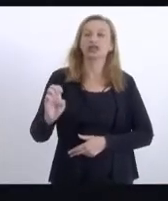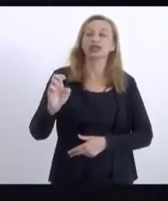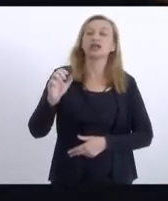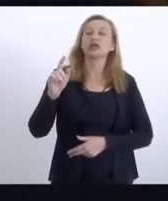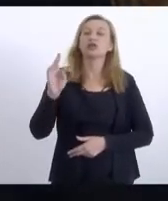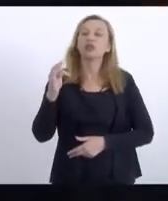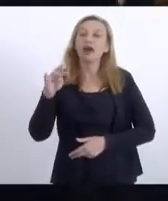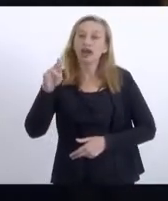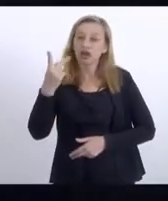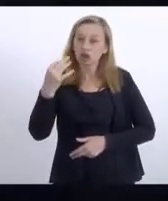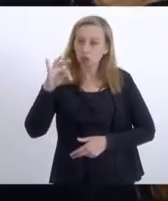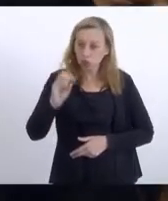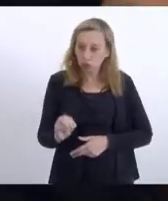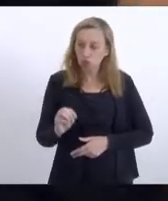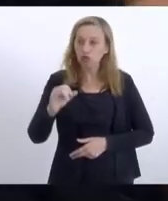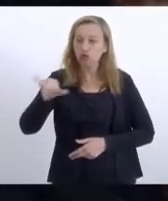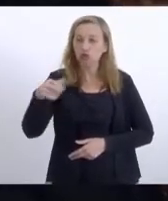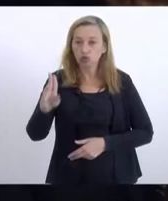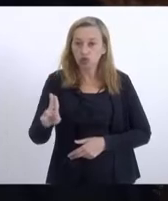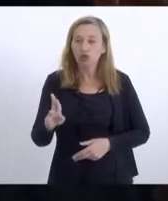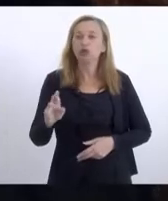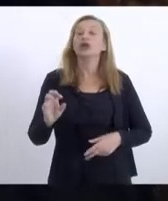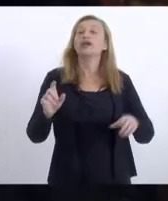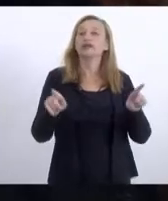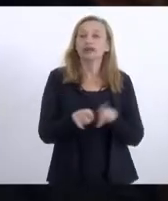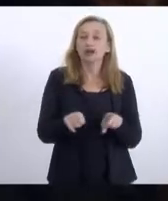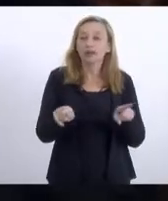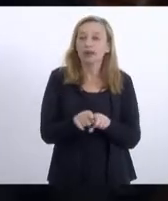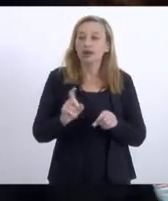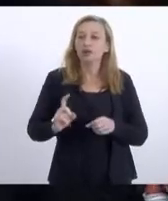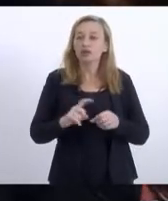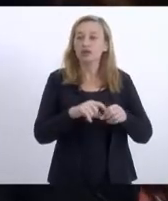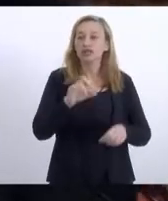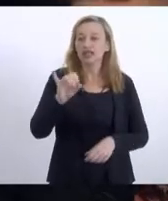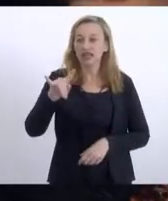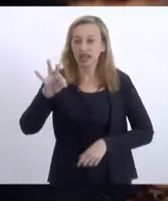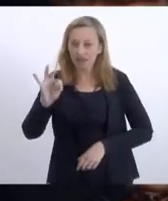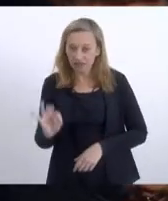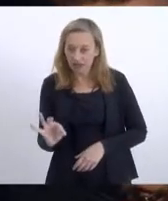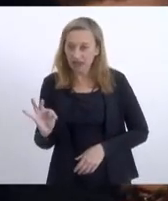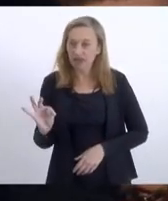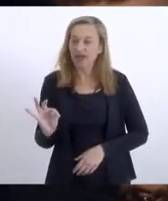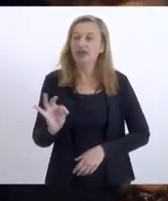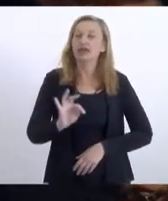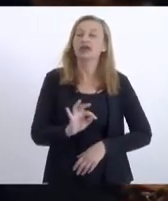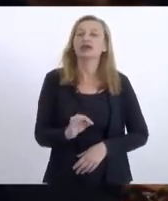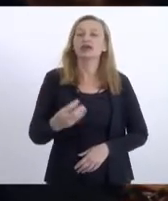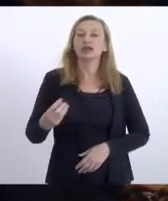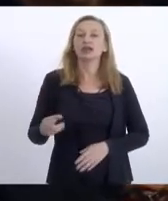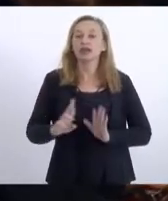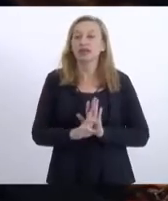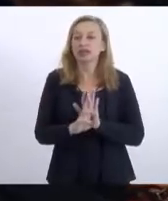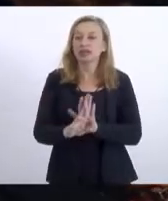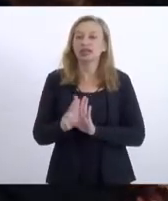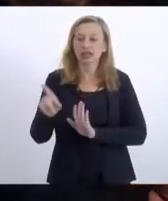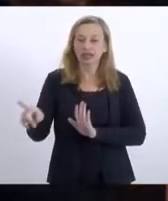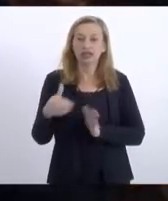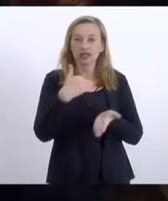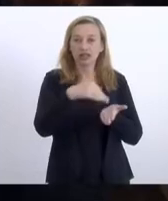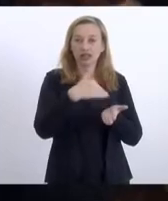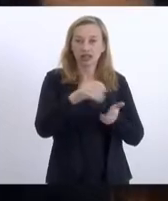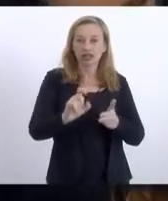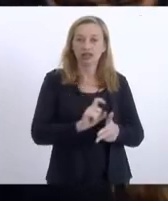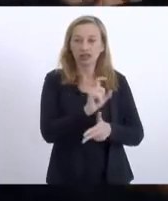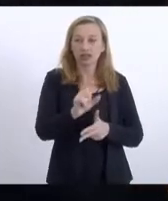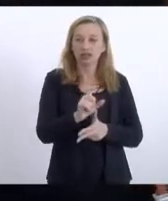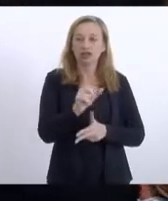Humberto Júnior. E também saudar o consórcio Cidenf, multifinalitário, que está aqui representado pelo secretário executivo,